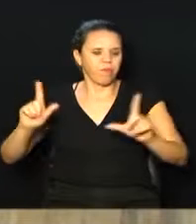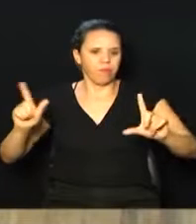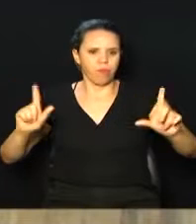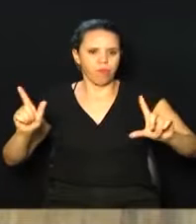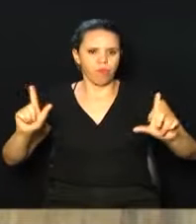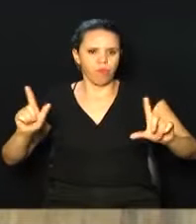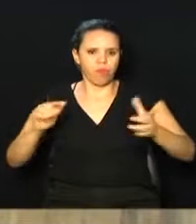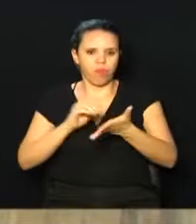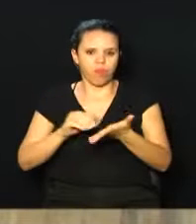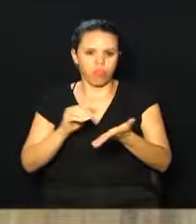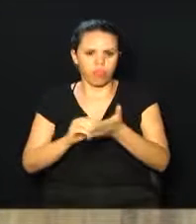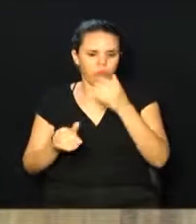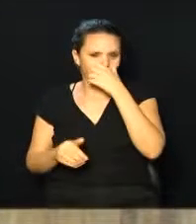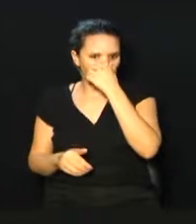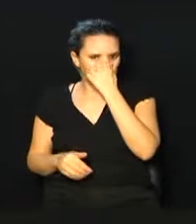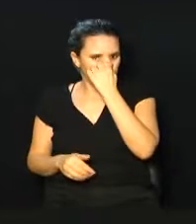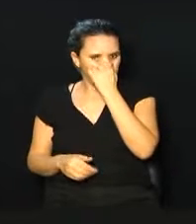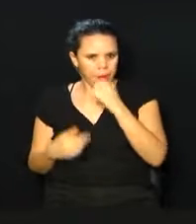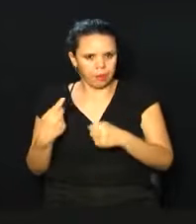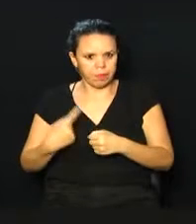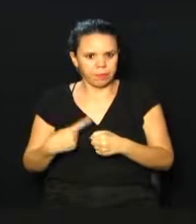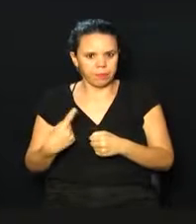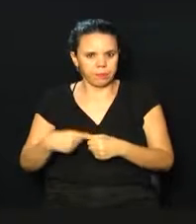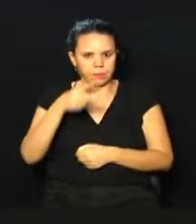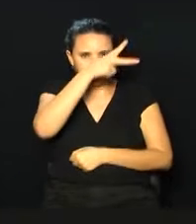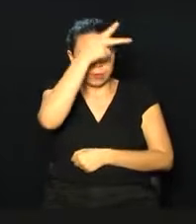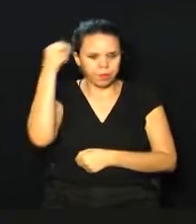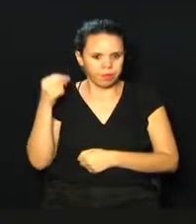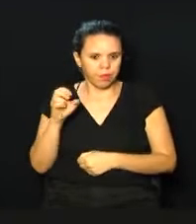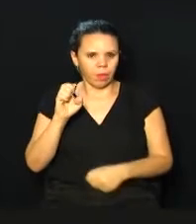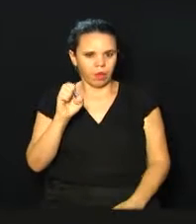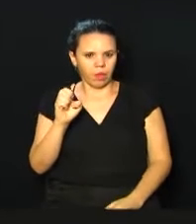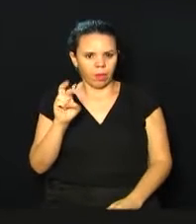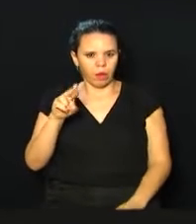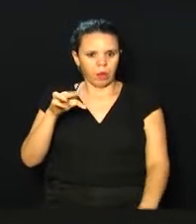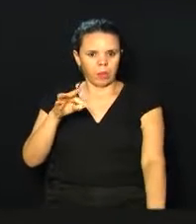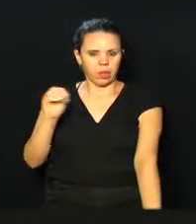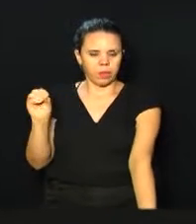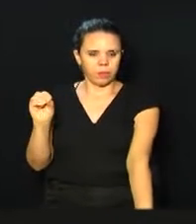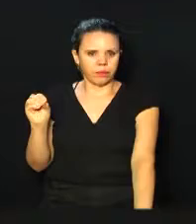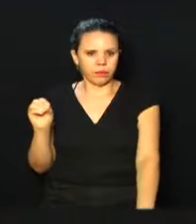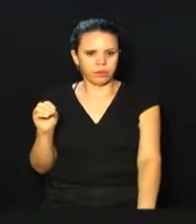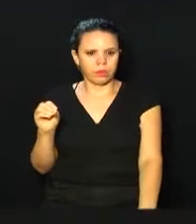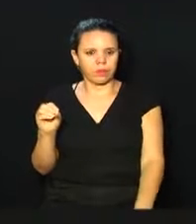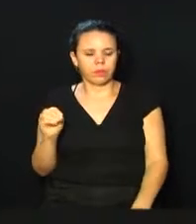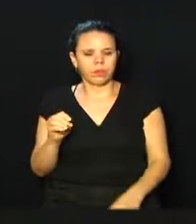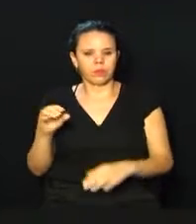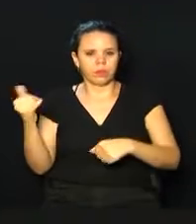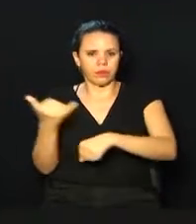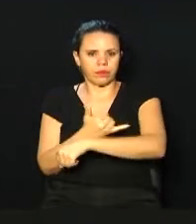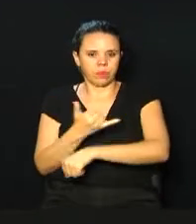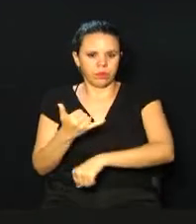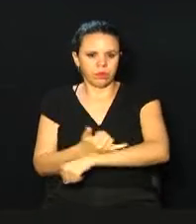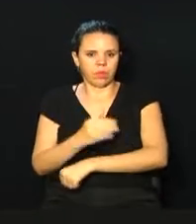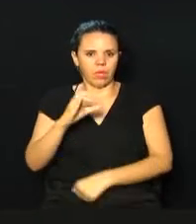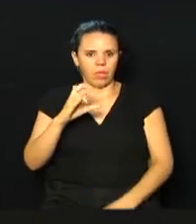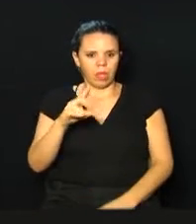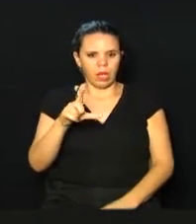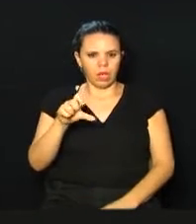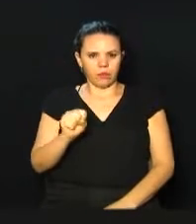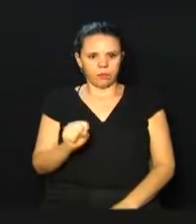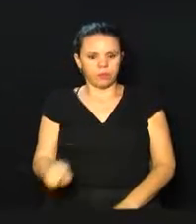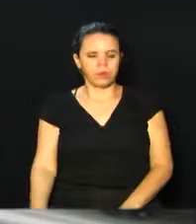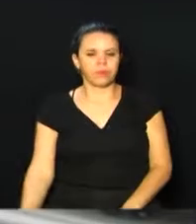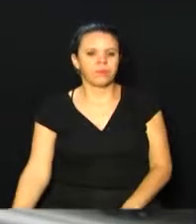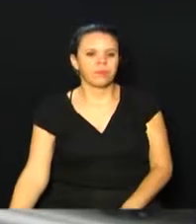os secretários municipais de Serviços Públicos, Ernesto Paulela, e de Infraestrutura, Carlos José